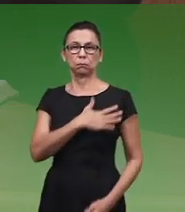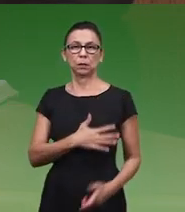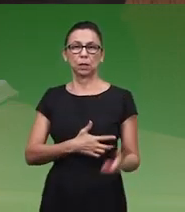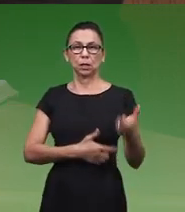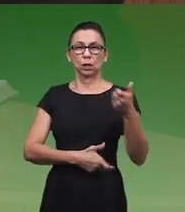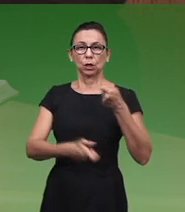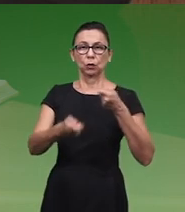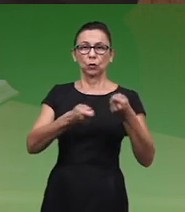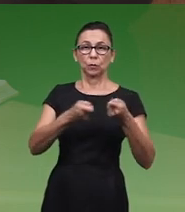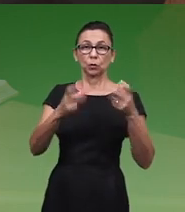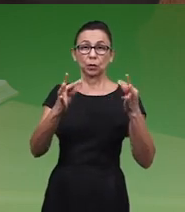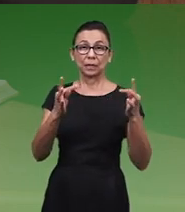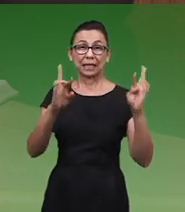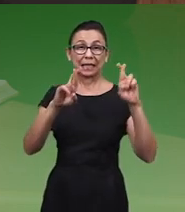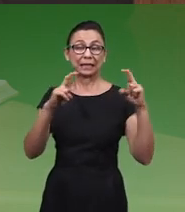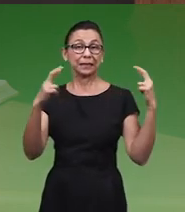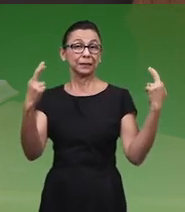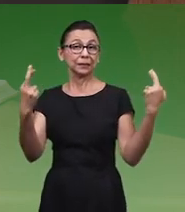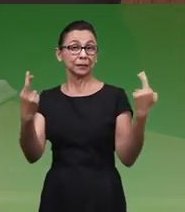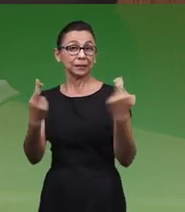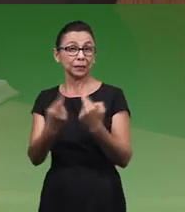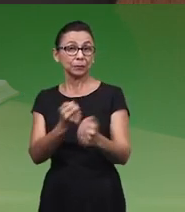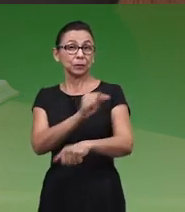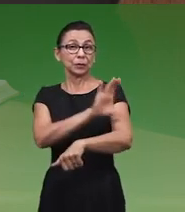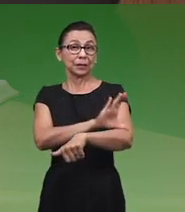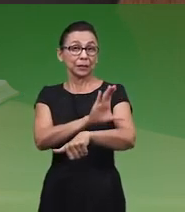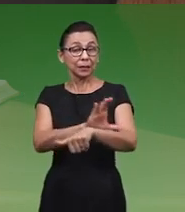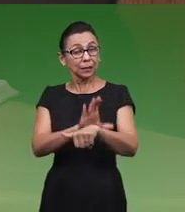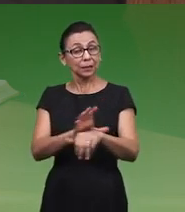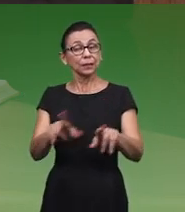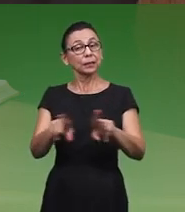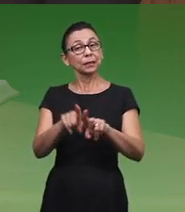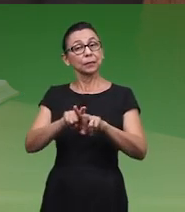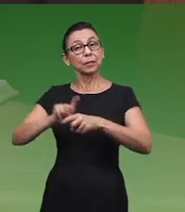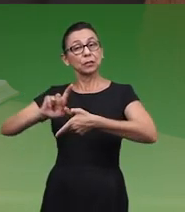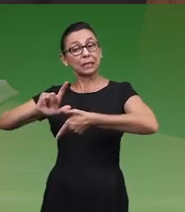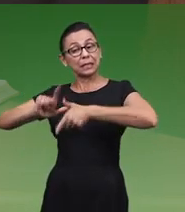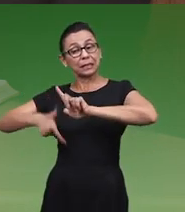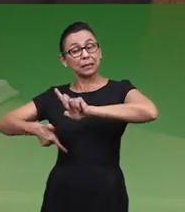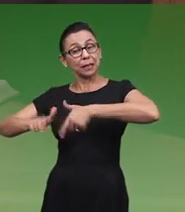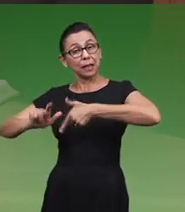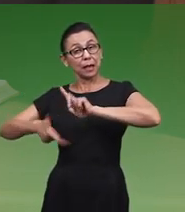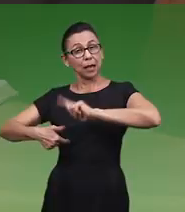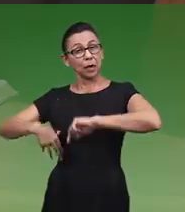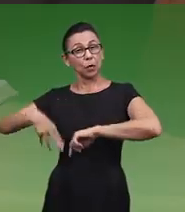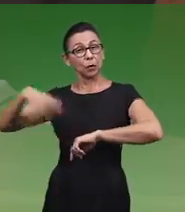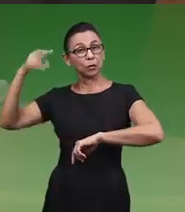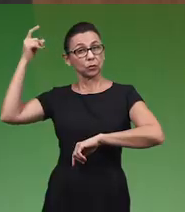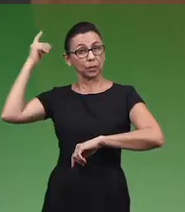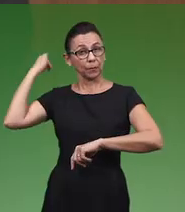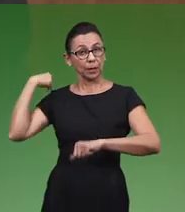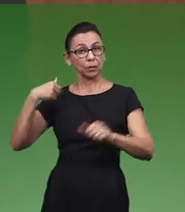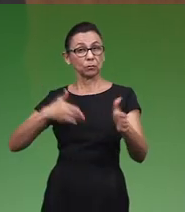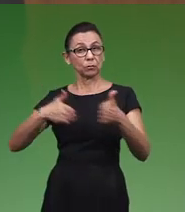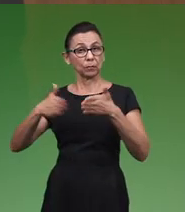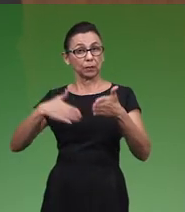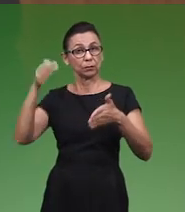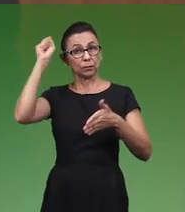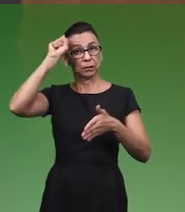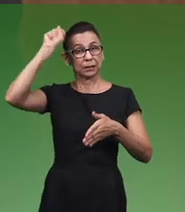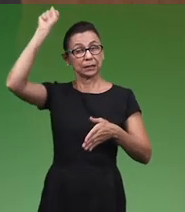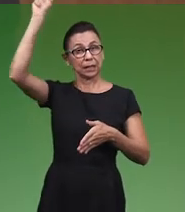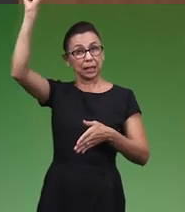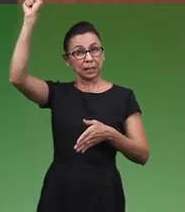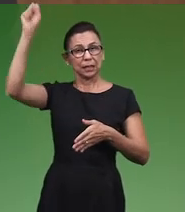de Canaã, de todos que habitavam, e sobre Israel também, que Israel, na época de Saul, devido à época de